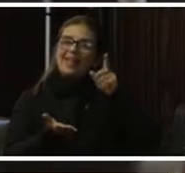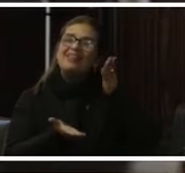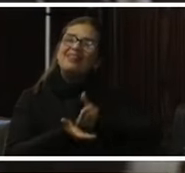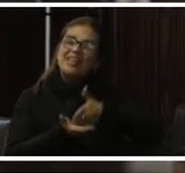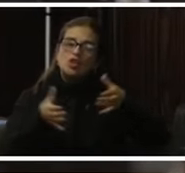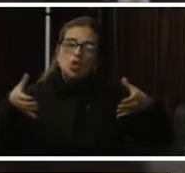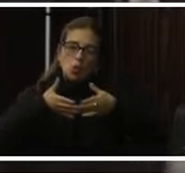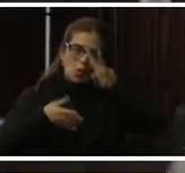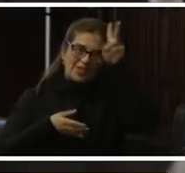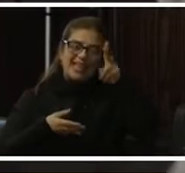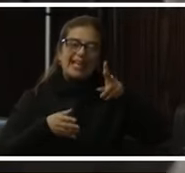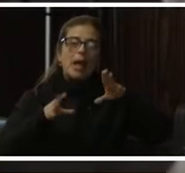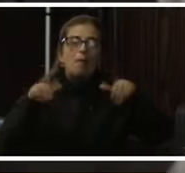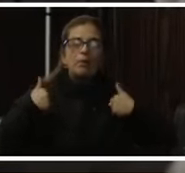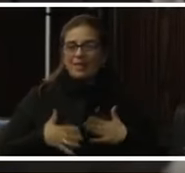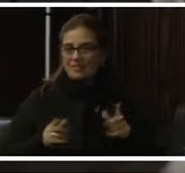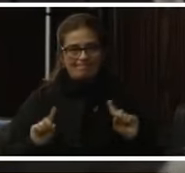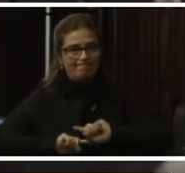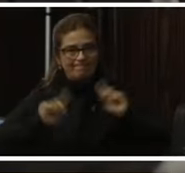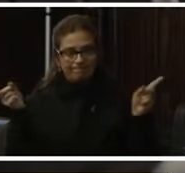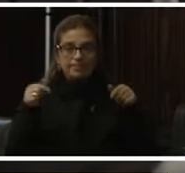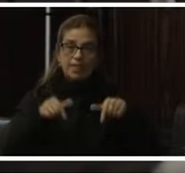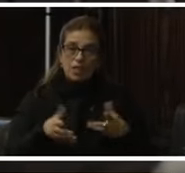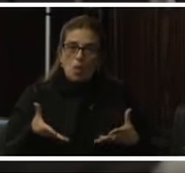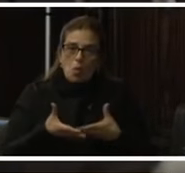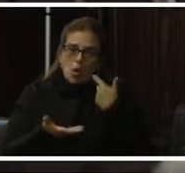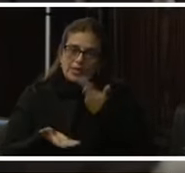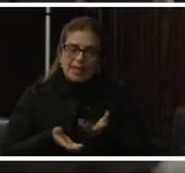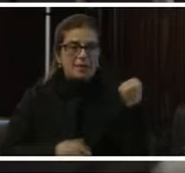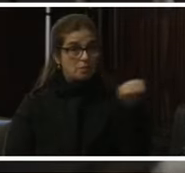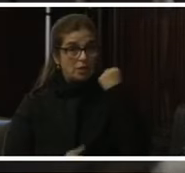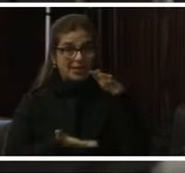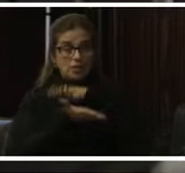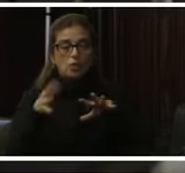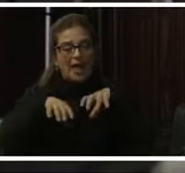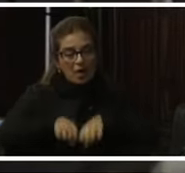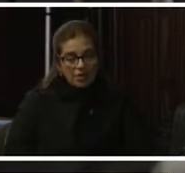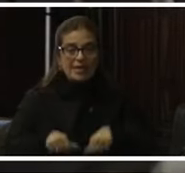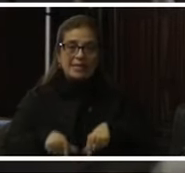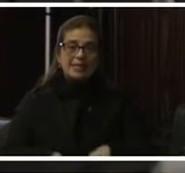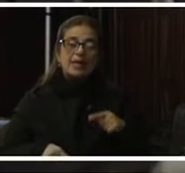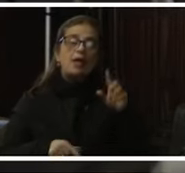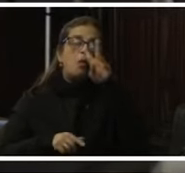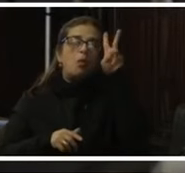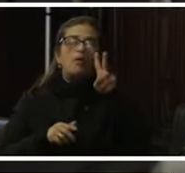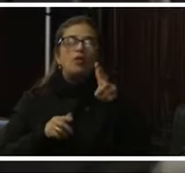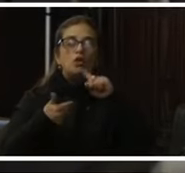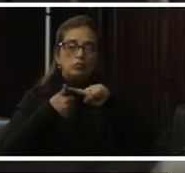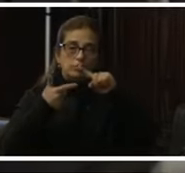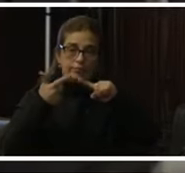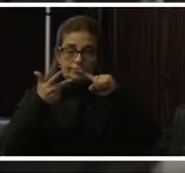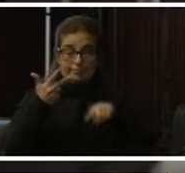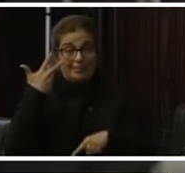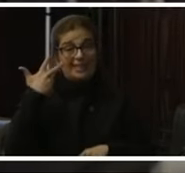povos indígenas tal como fica claro nos casos emblemáticos tratados nessa audiência dos povos caiu a guarani e